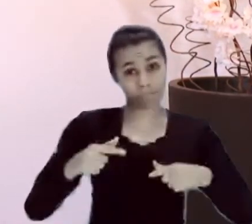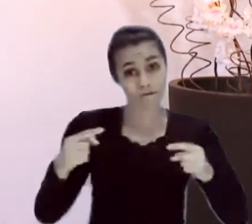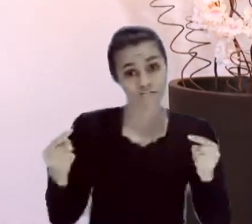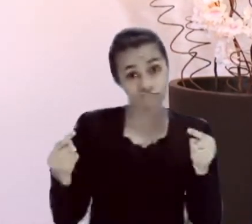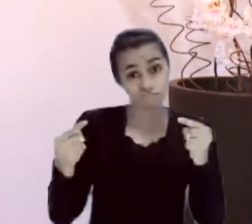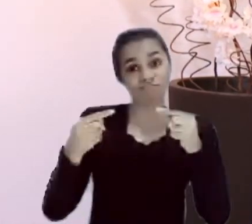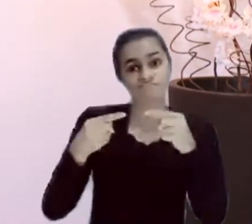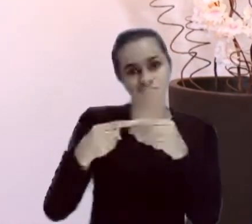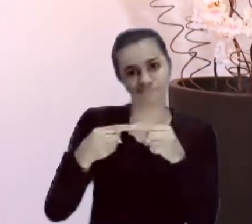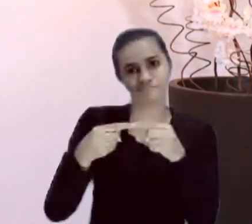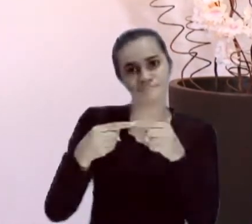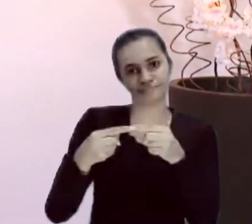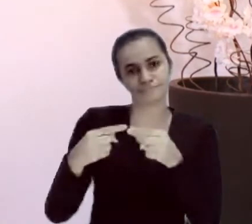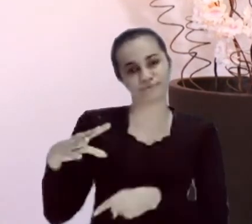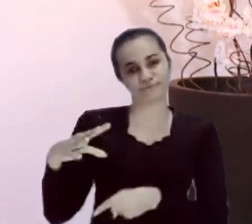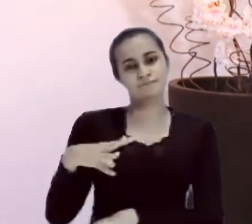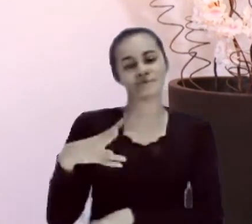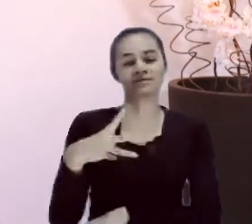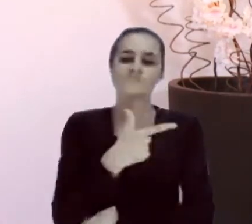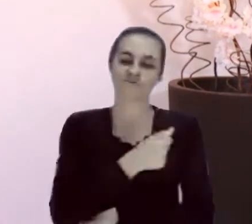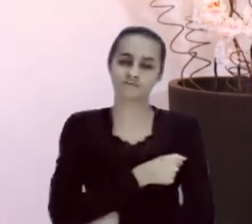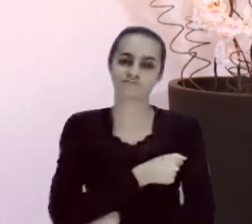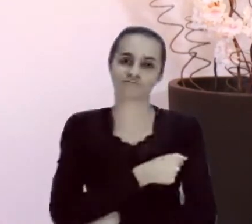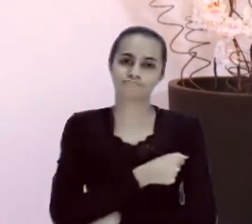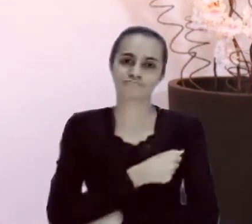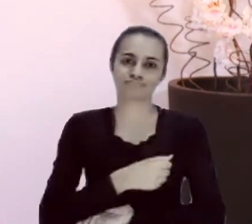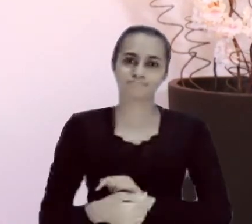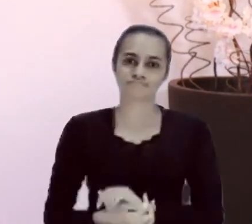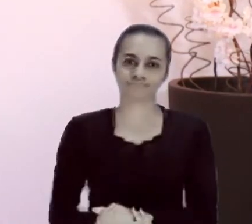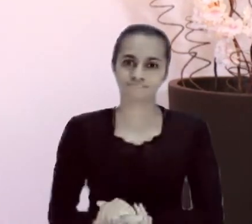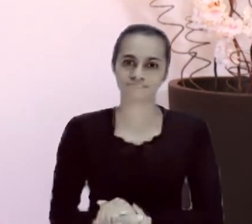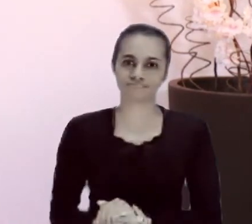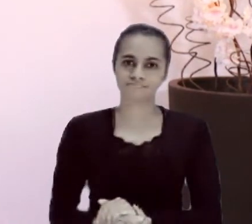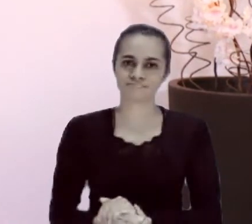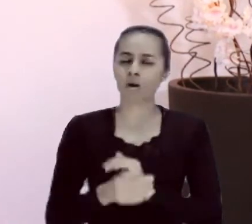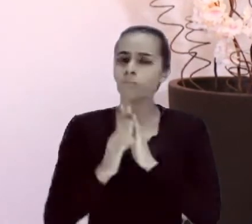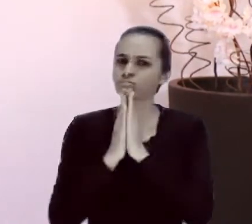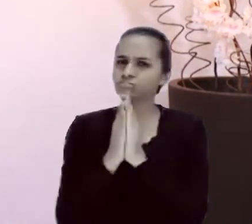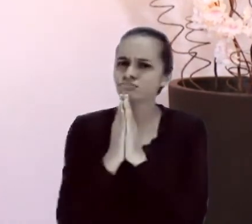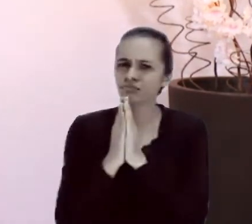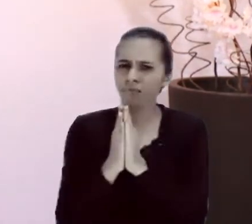salvação. Por favor, não me entendam mal.